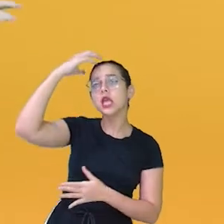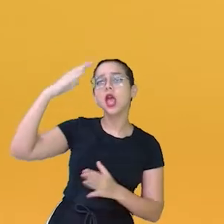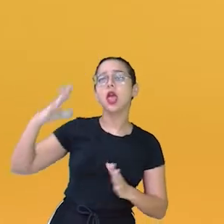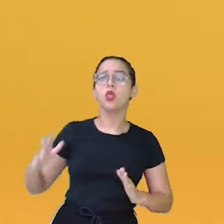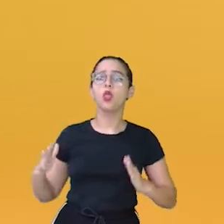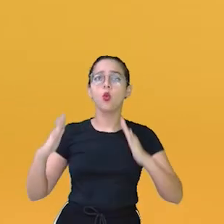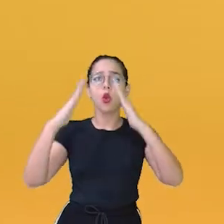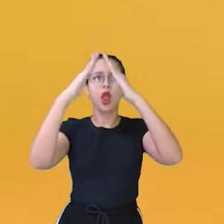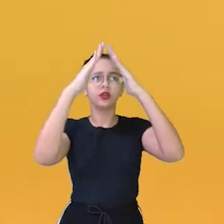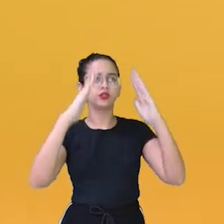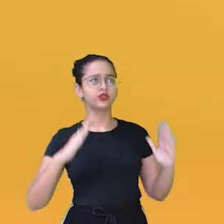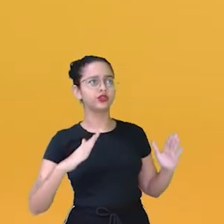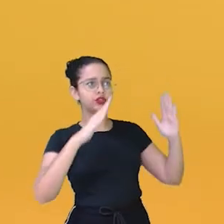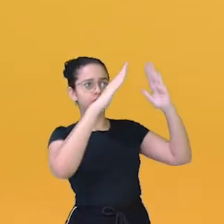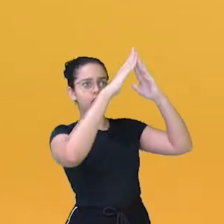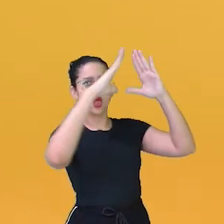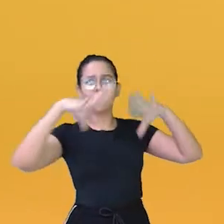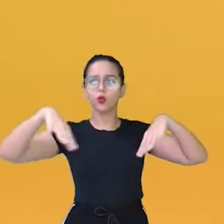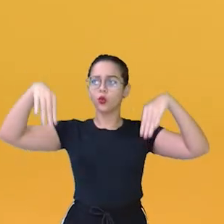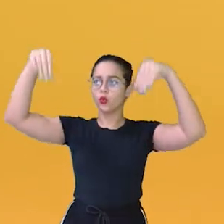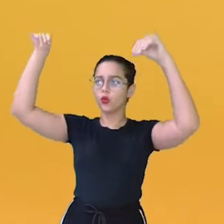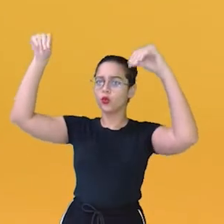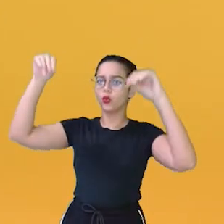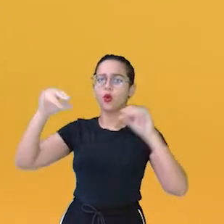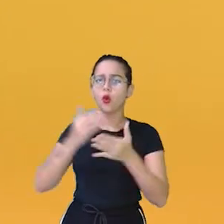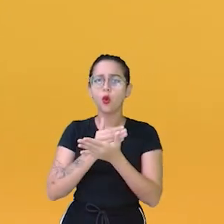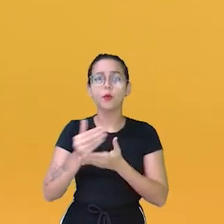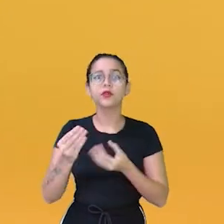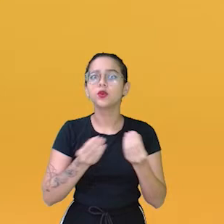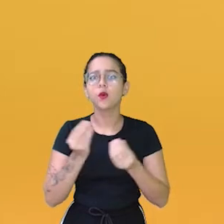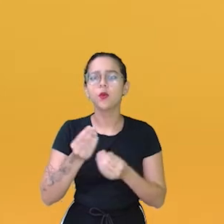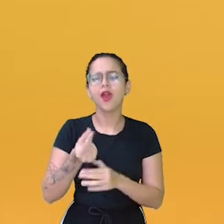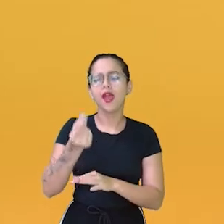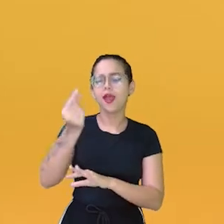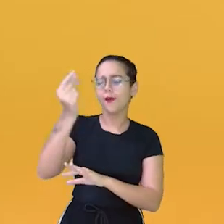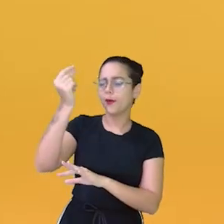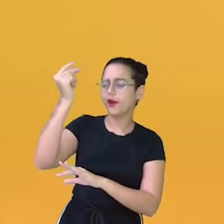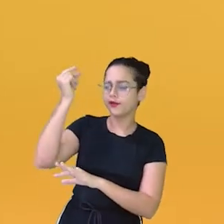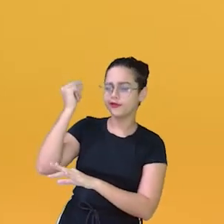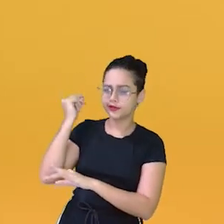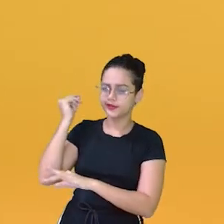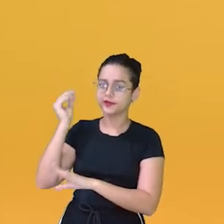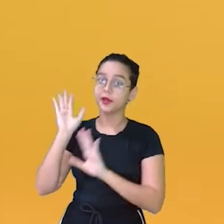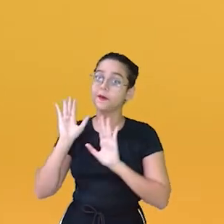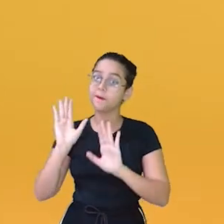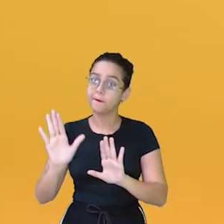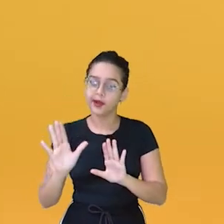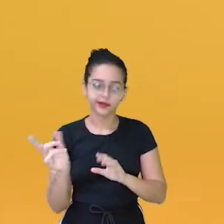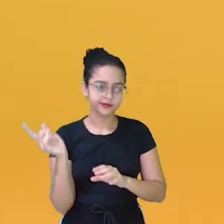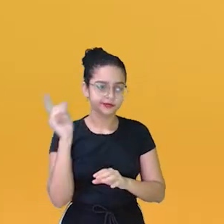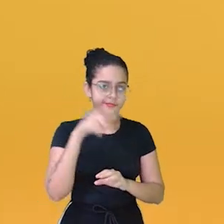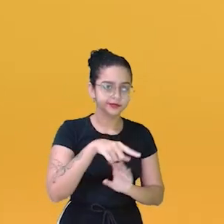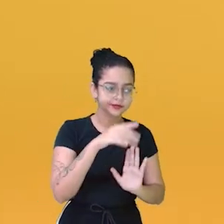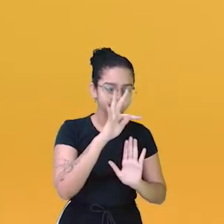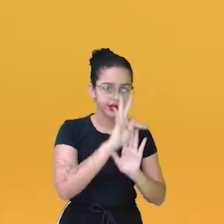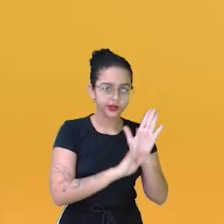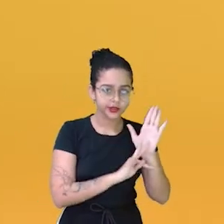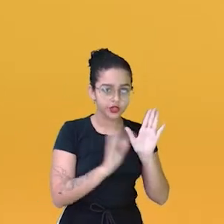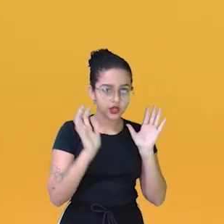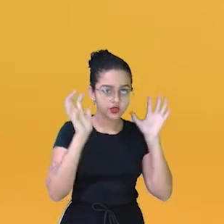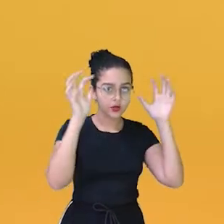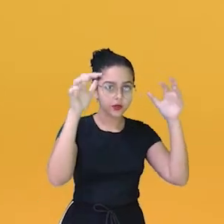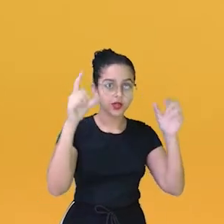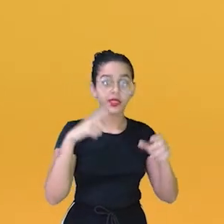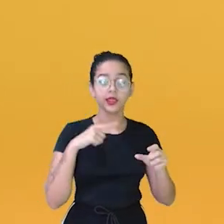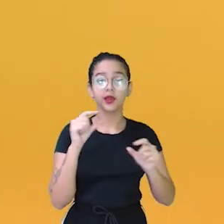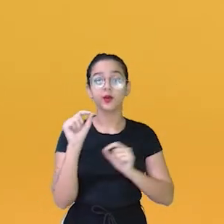castelo, né? Que começam com Era uma vez. Já nos contos de assombração,